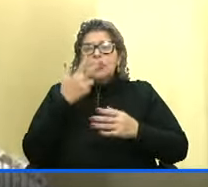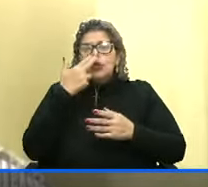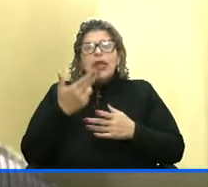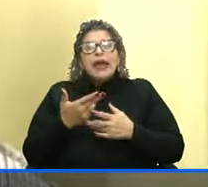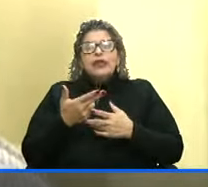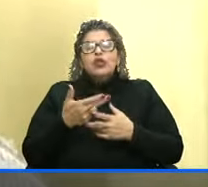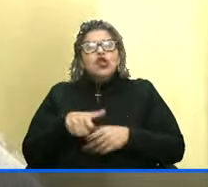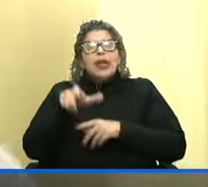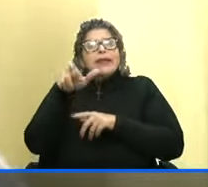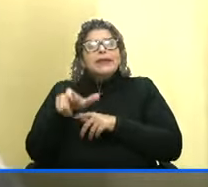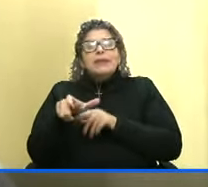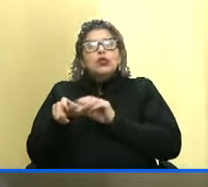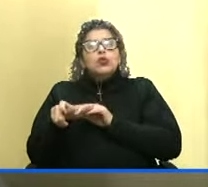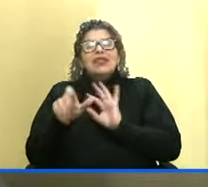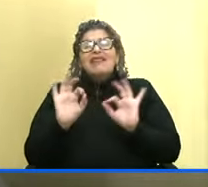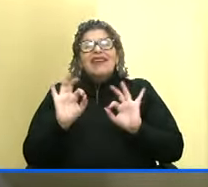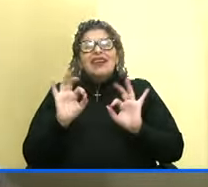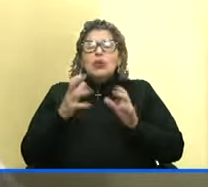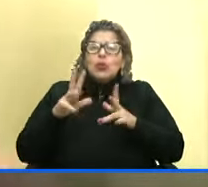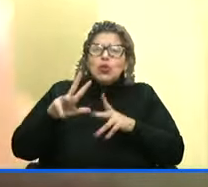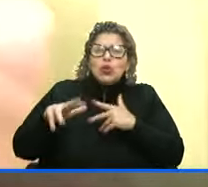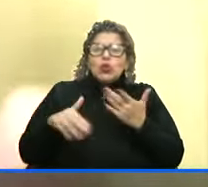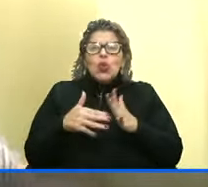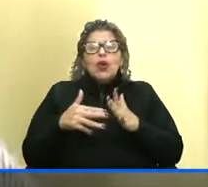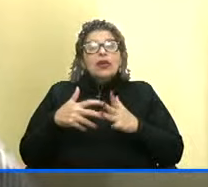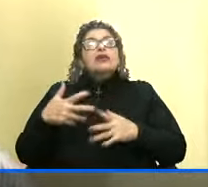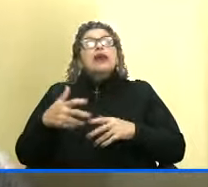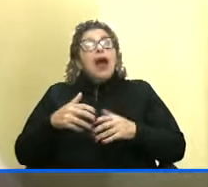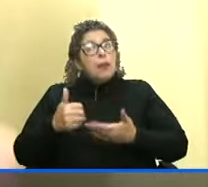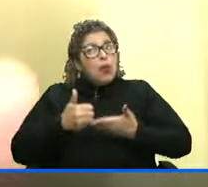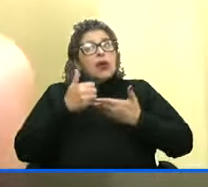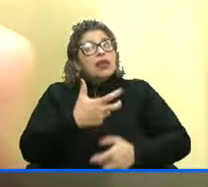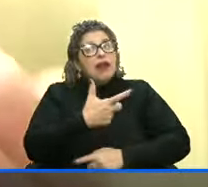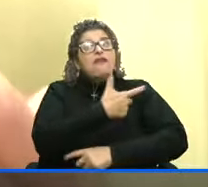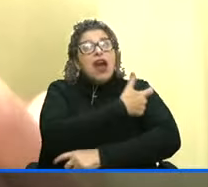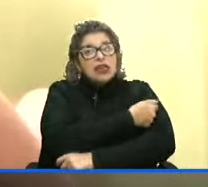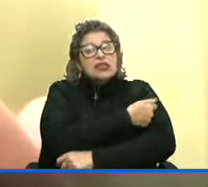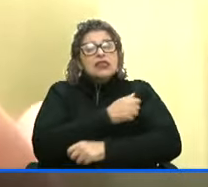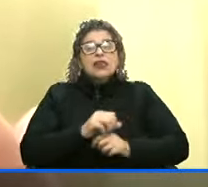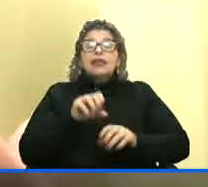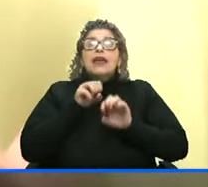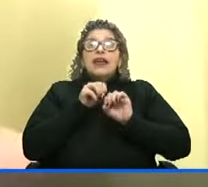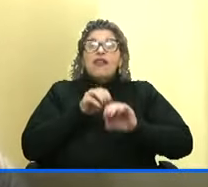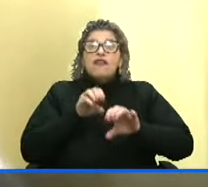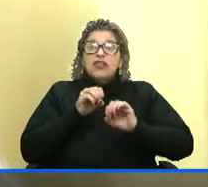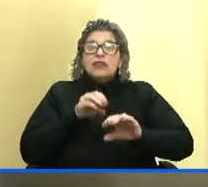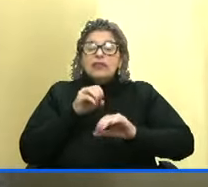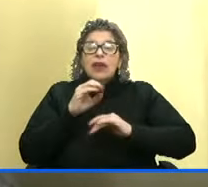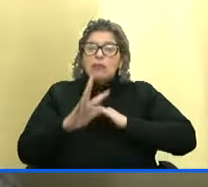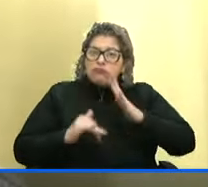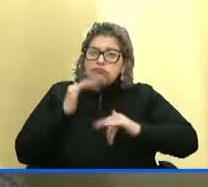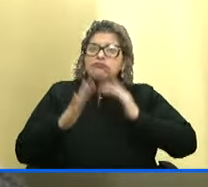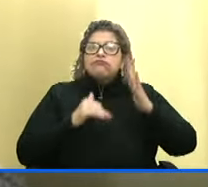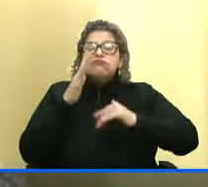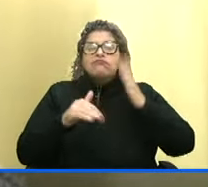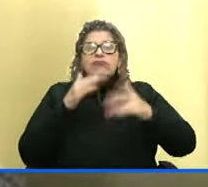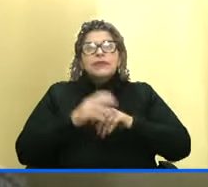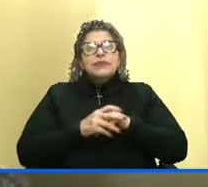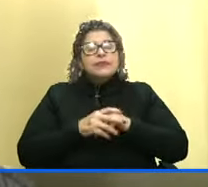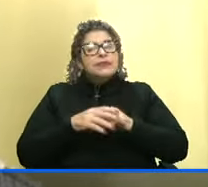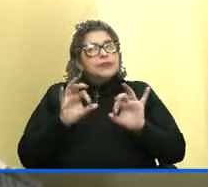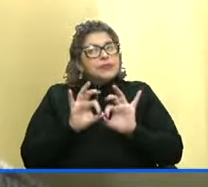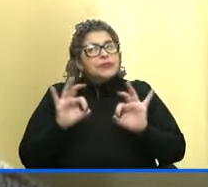corporativista. Eu estou vendo sindicatos reivindicarem aí a vacina para justamente a educação poder fluir com uma maior